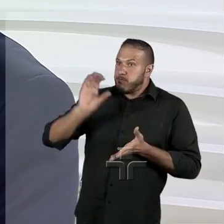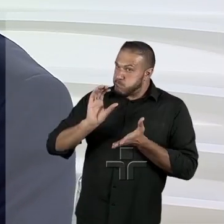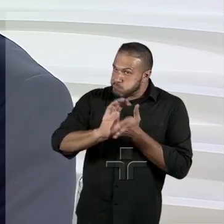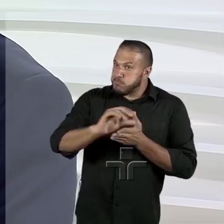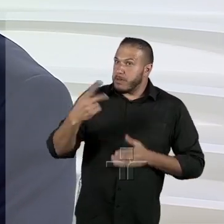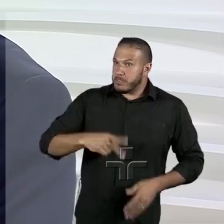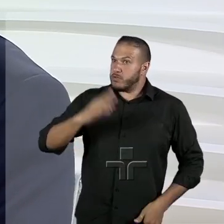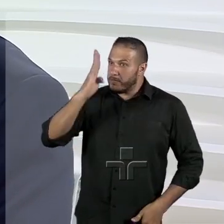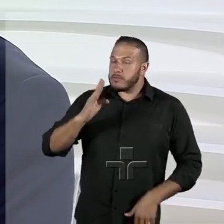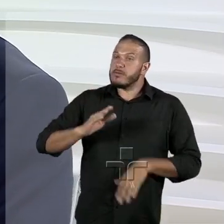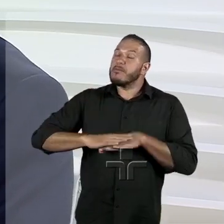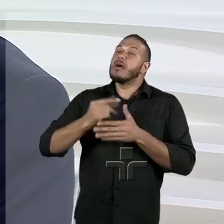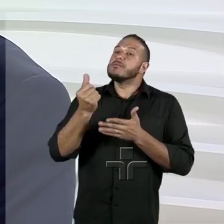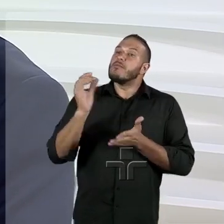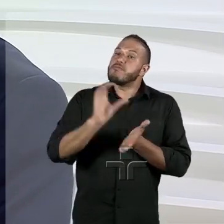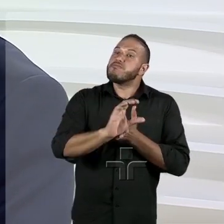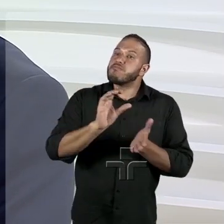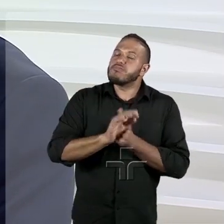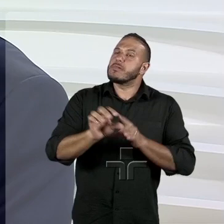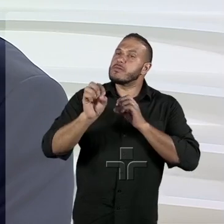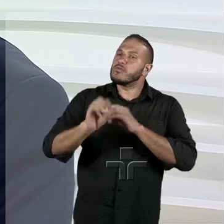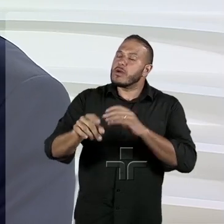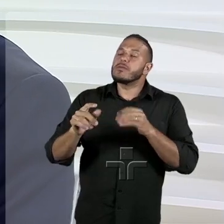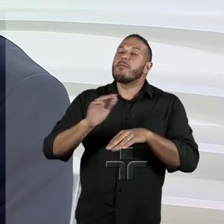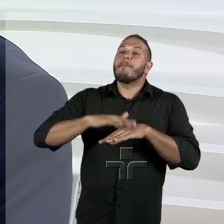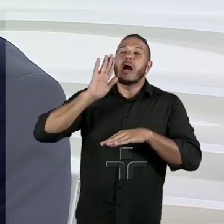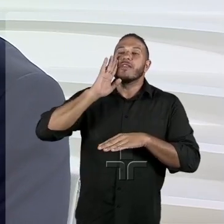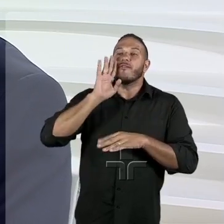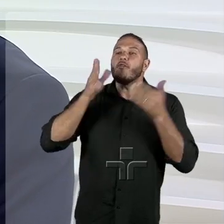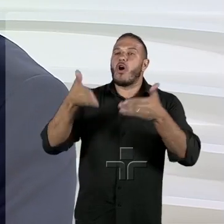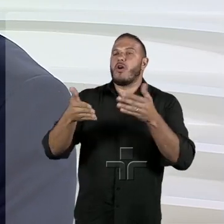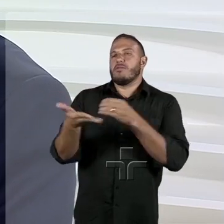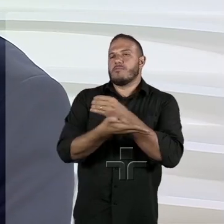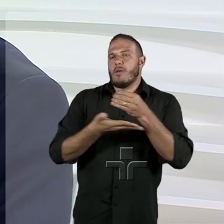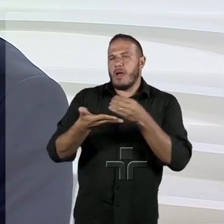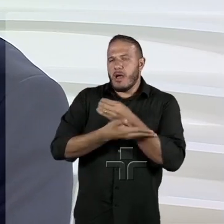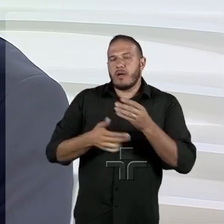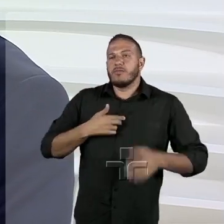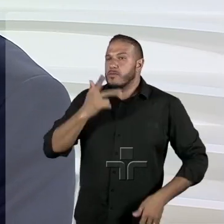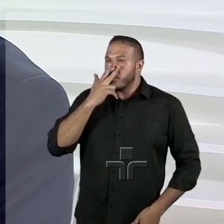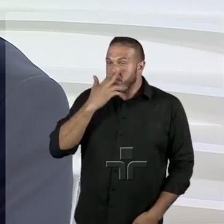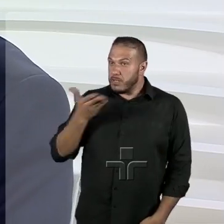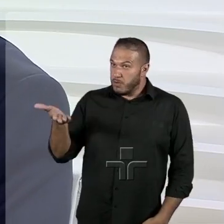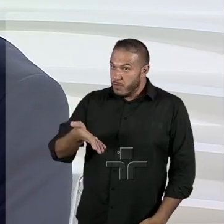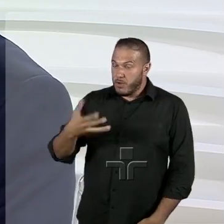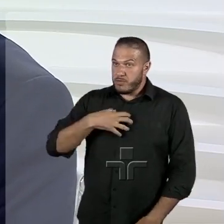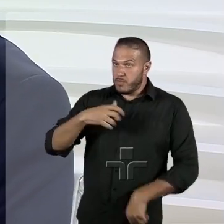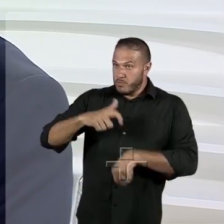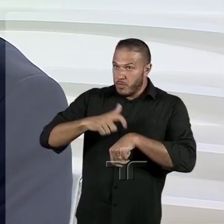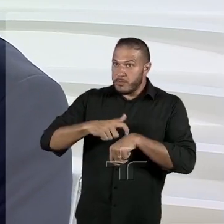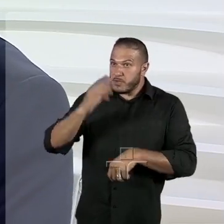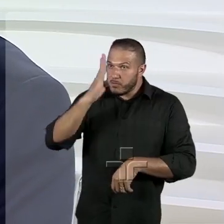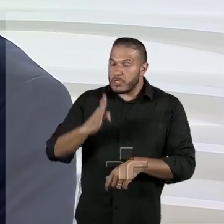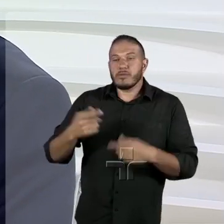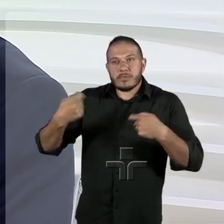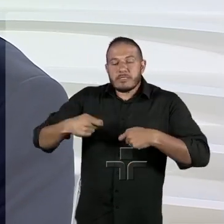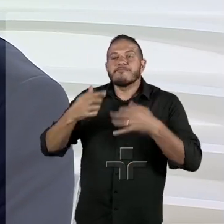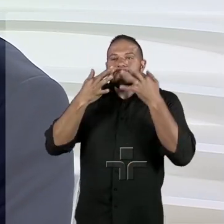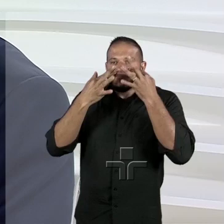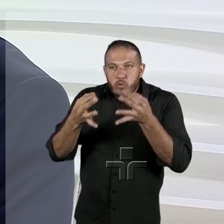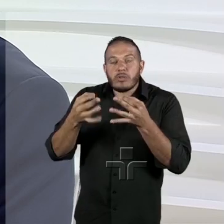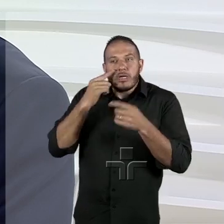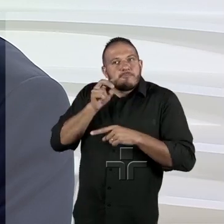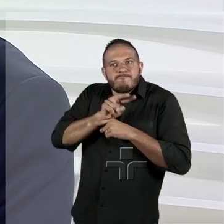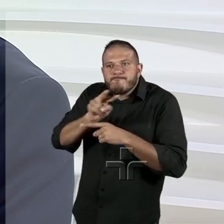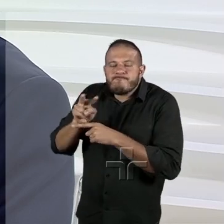e mais recursos para a educação básica, de preferência. Acho que o momento do Brasil requer um cuidado com a administração